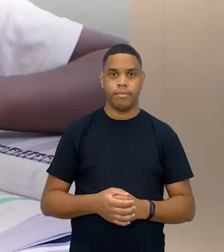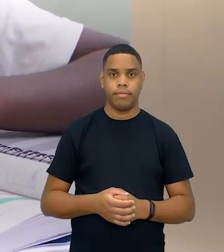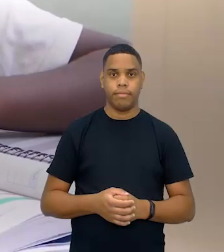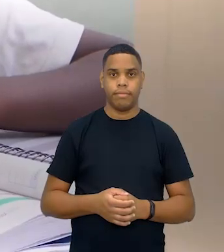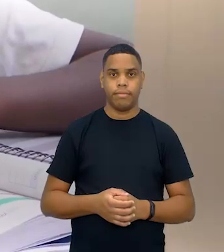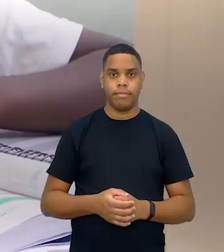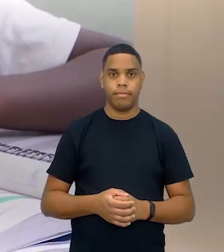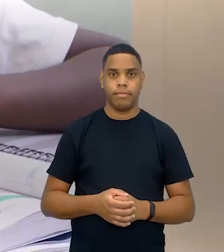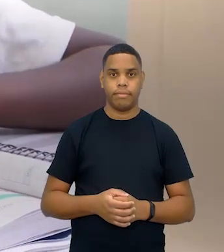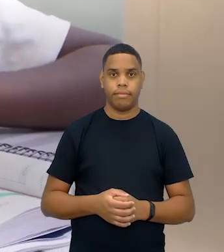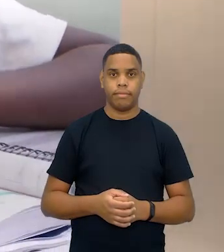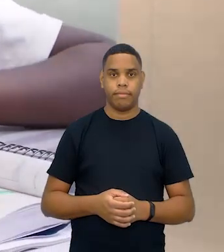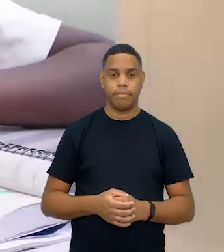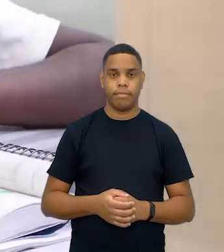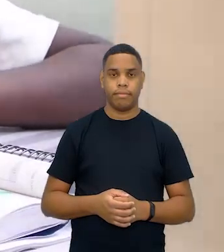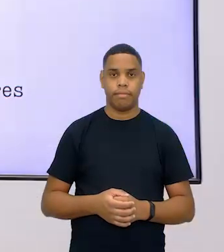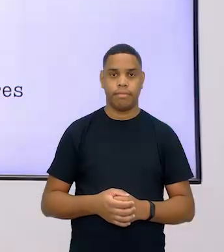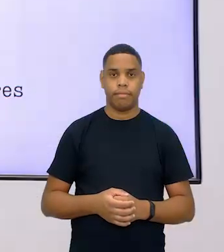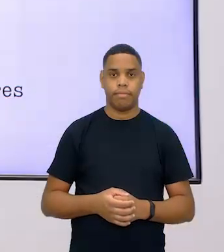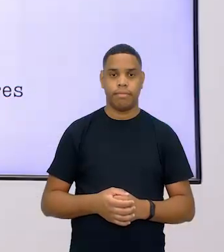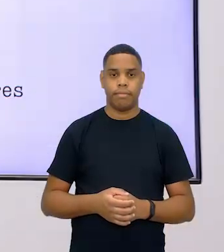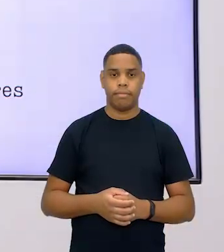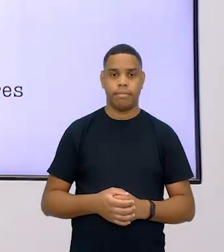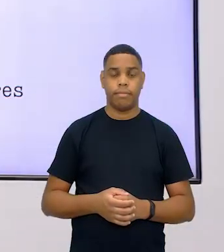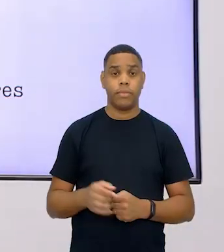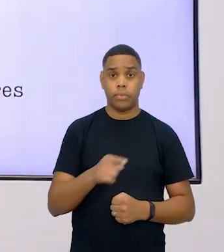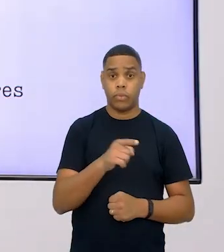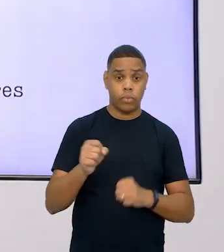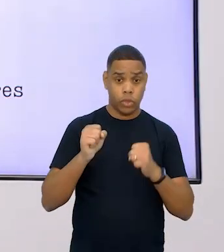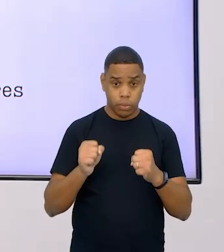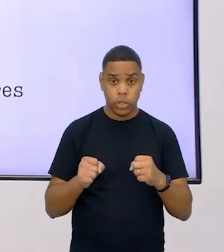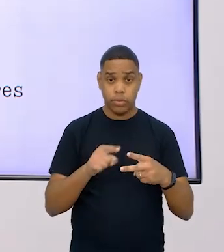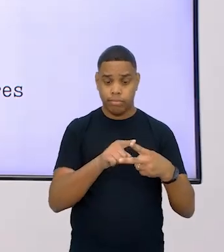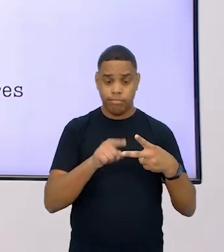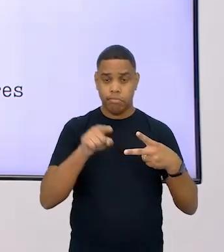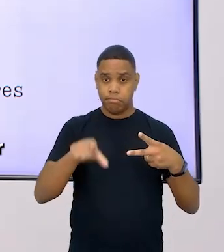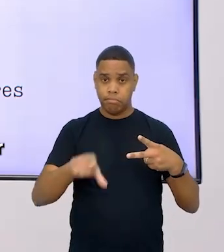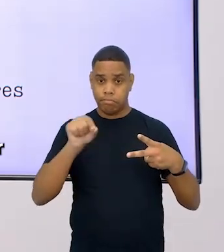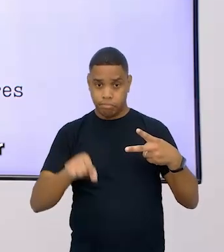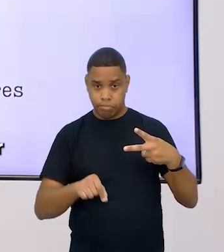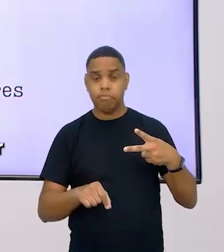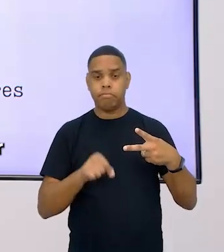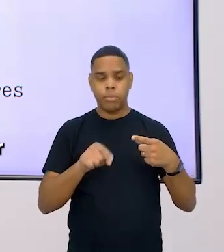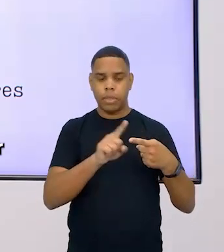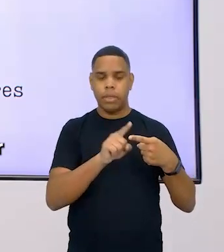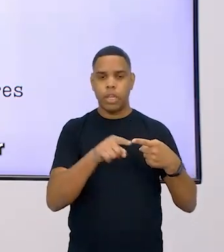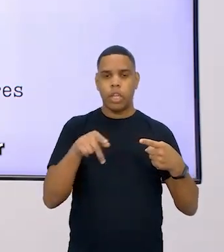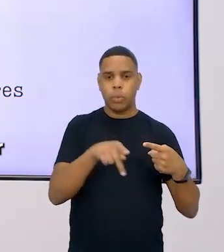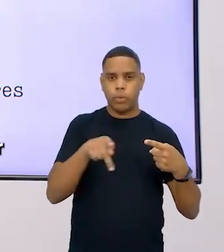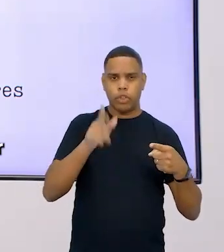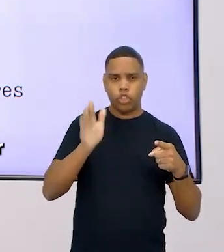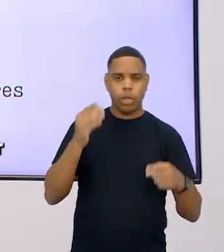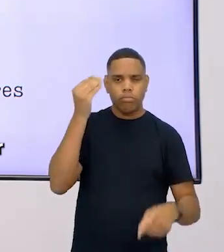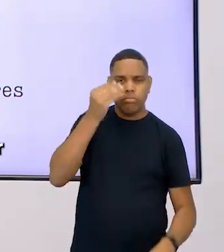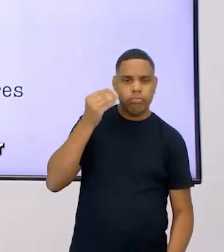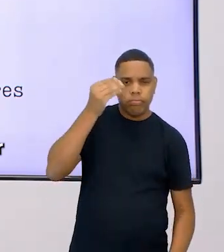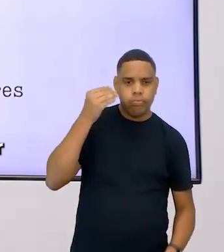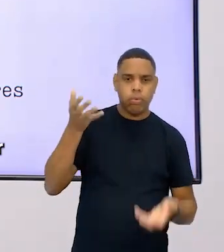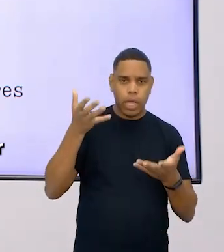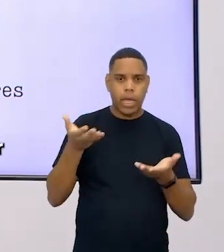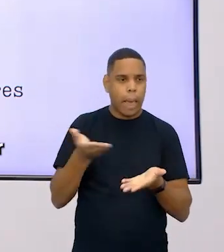Você pode escolher dois papéis. Os professores experientes que querem ser